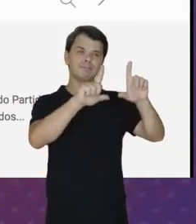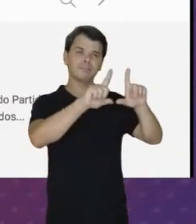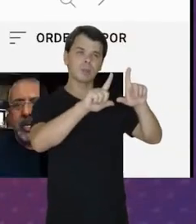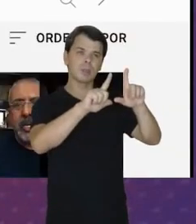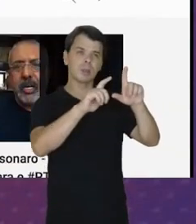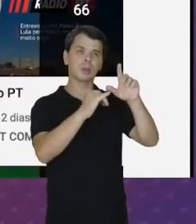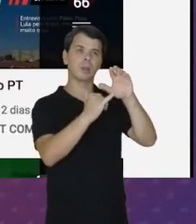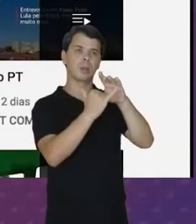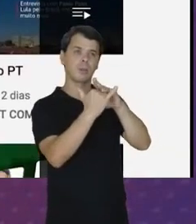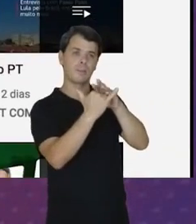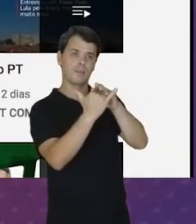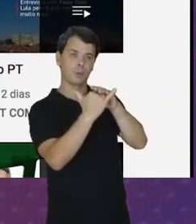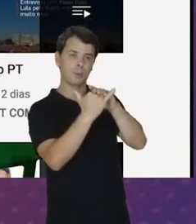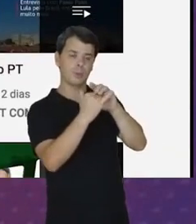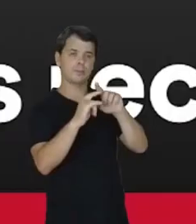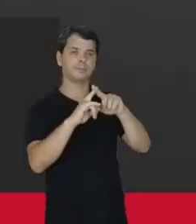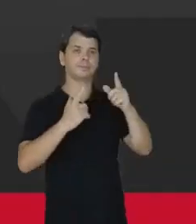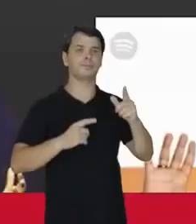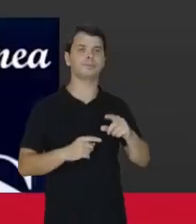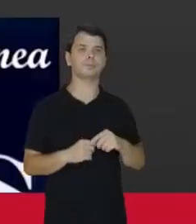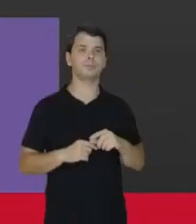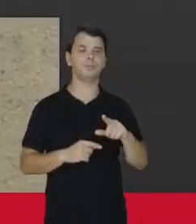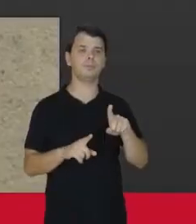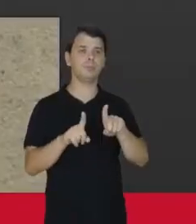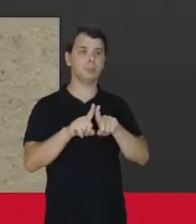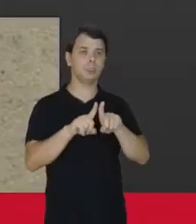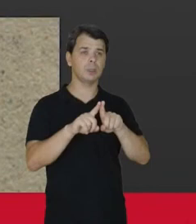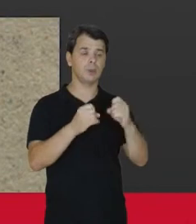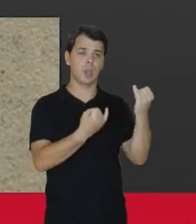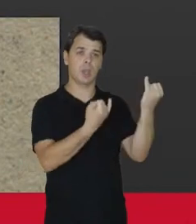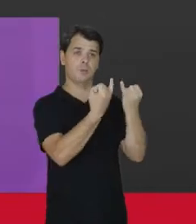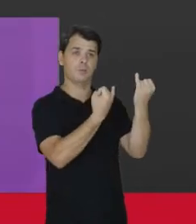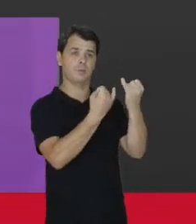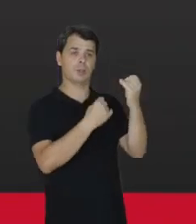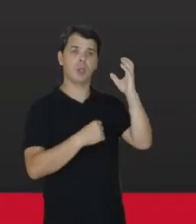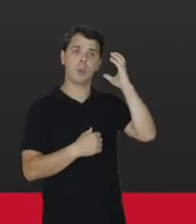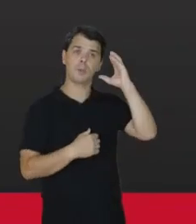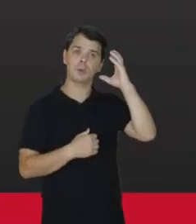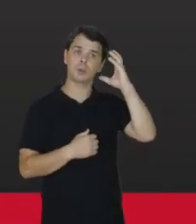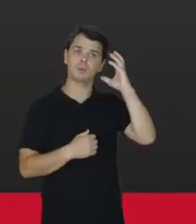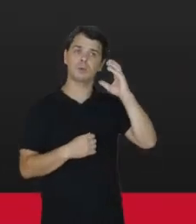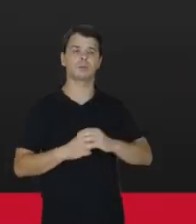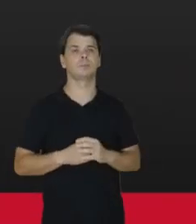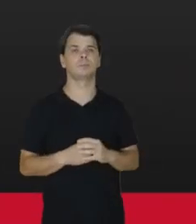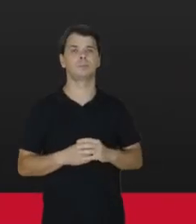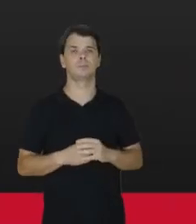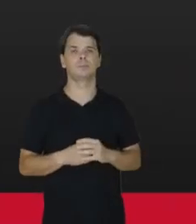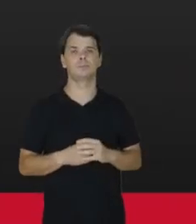Formação no canal da TVPT no YouTube e em formato de podcast no Spotify.